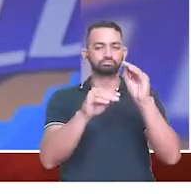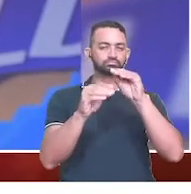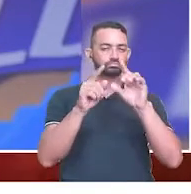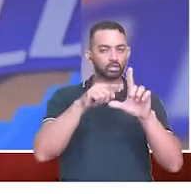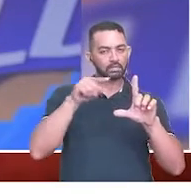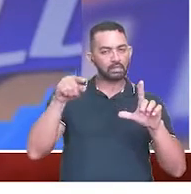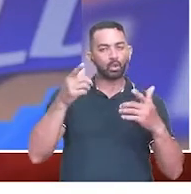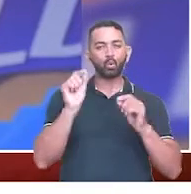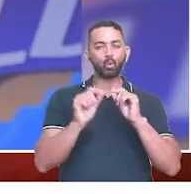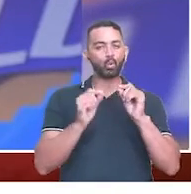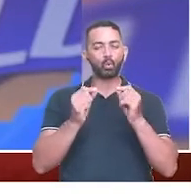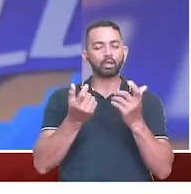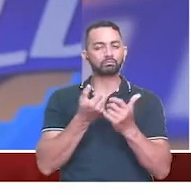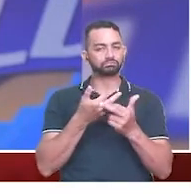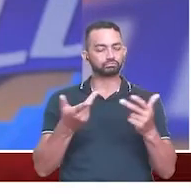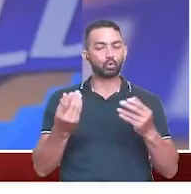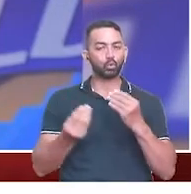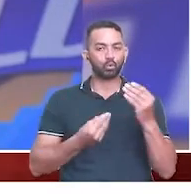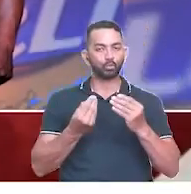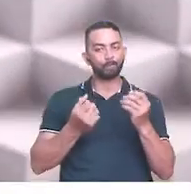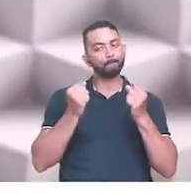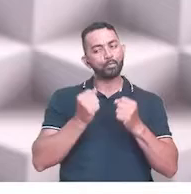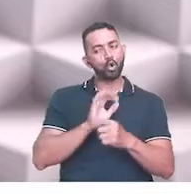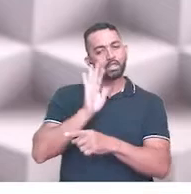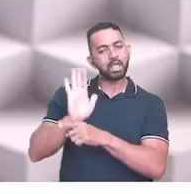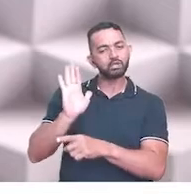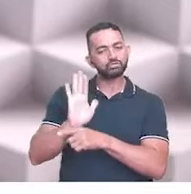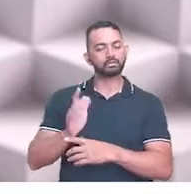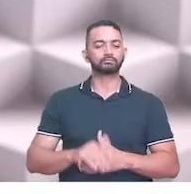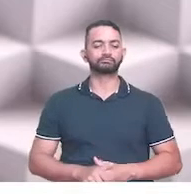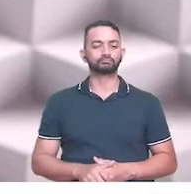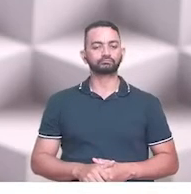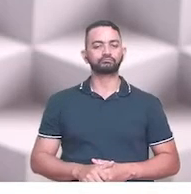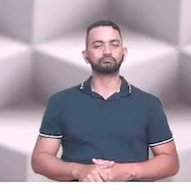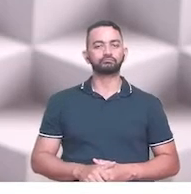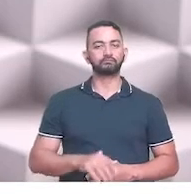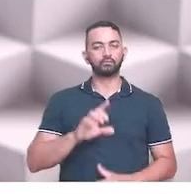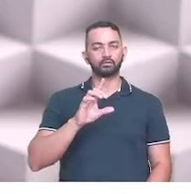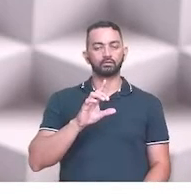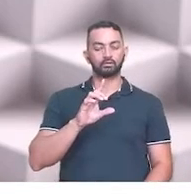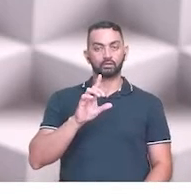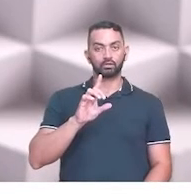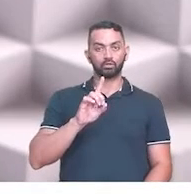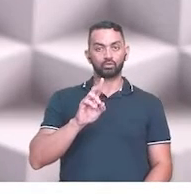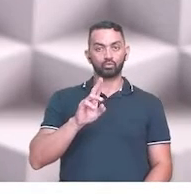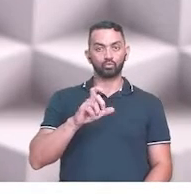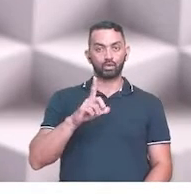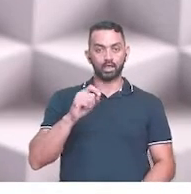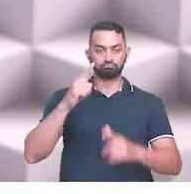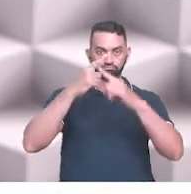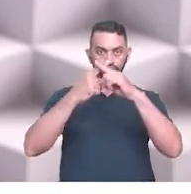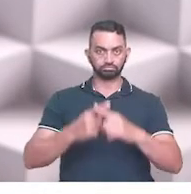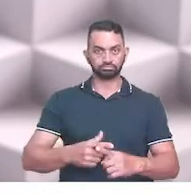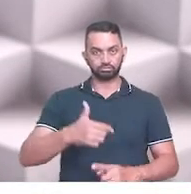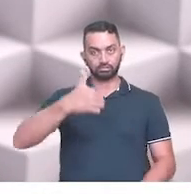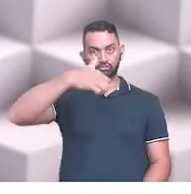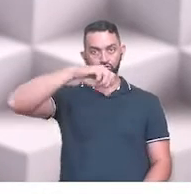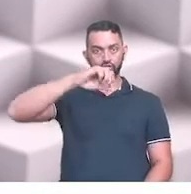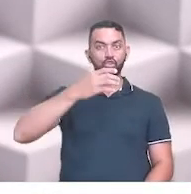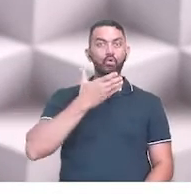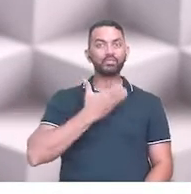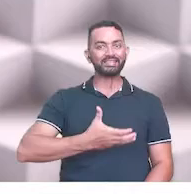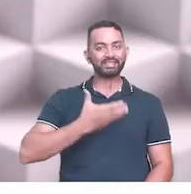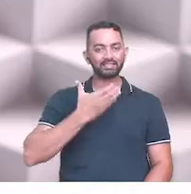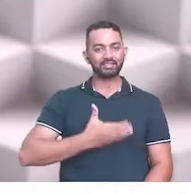colocou alguns dados que foram passado para eles né sobre a forma que as pessoas podem e o duelo é ocorre no dia Dezenove de dezembro